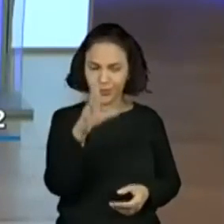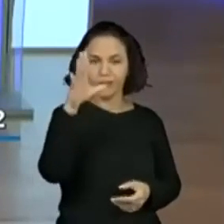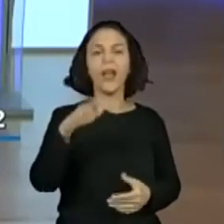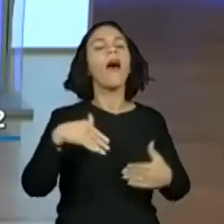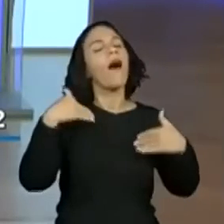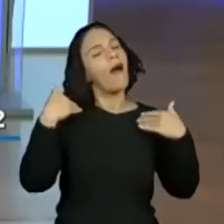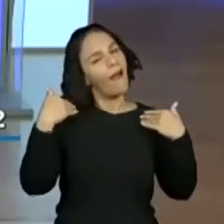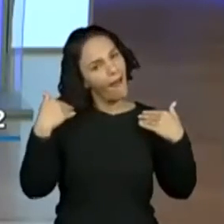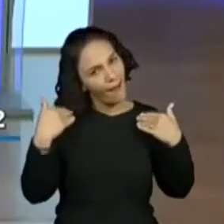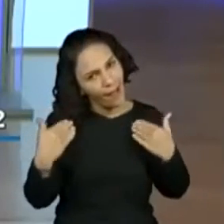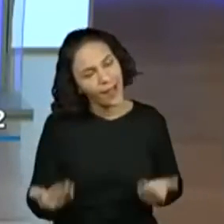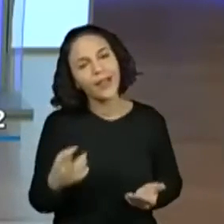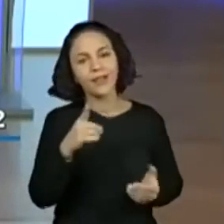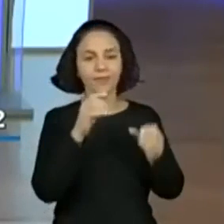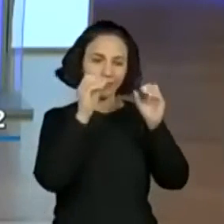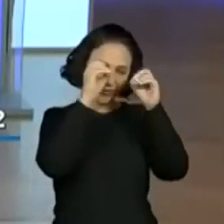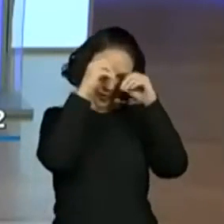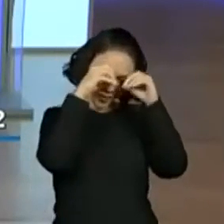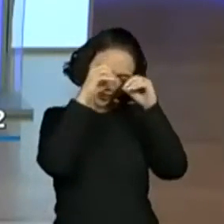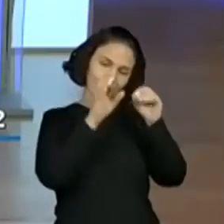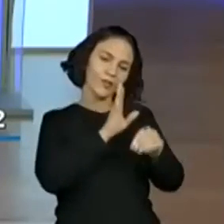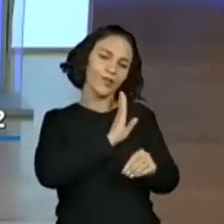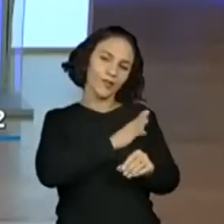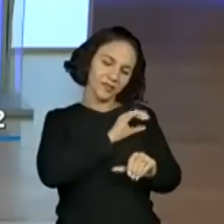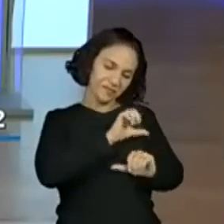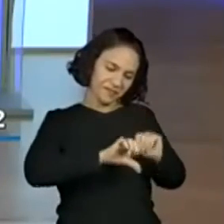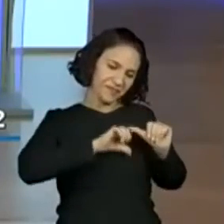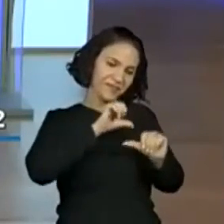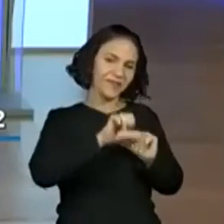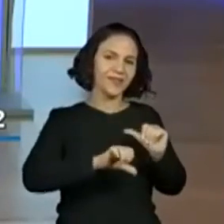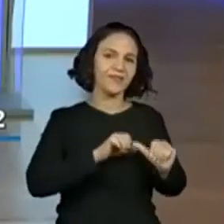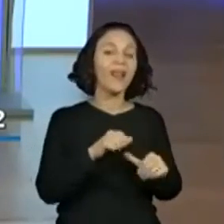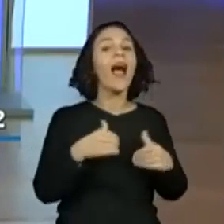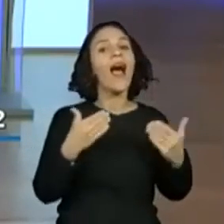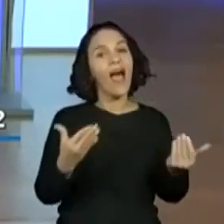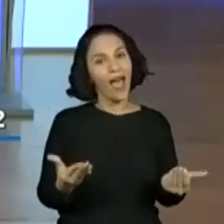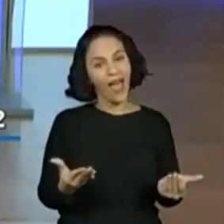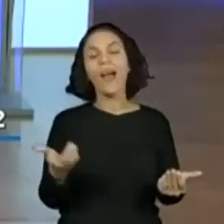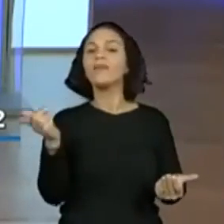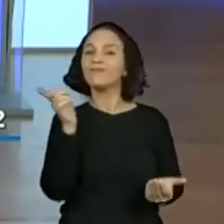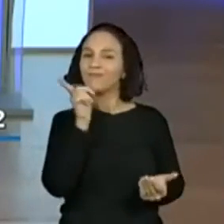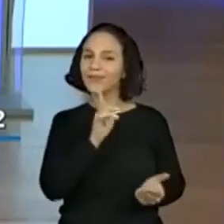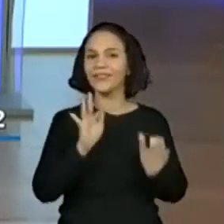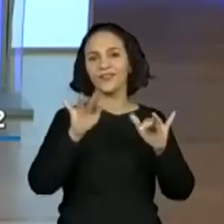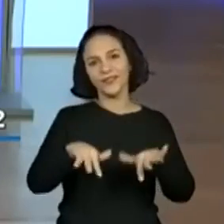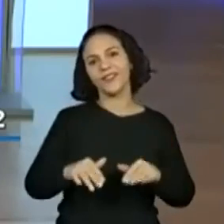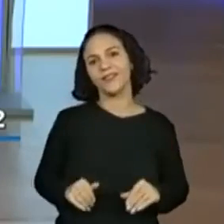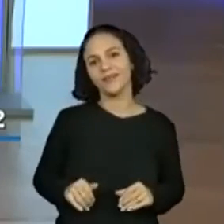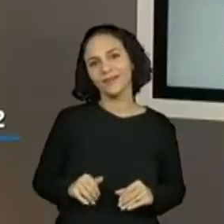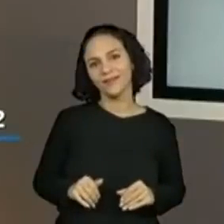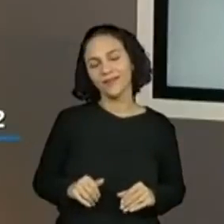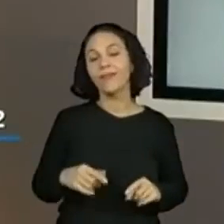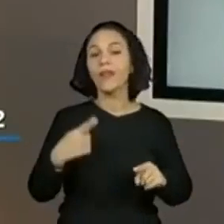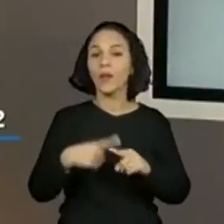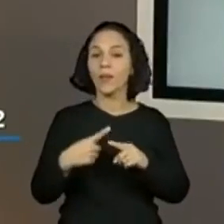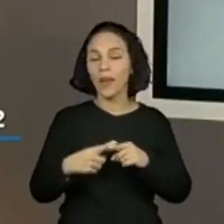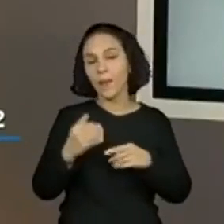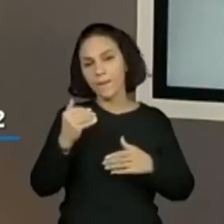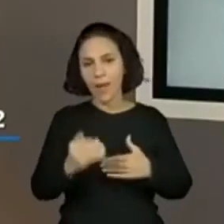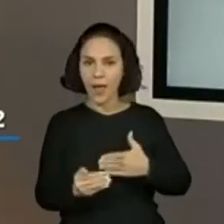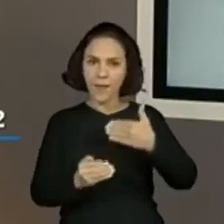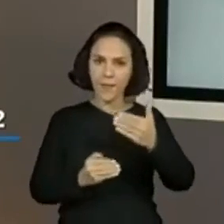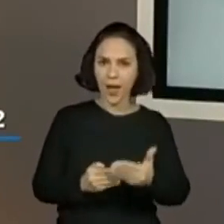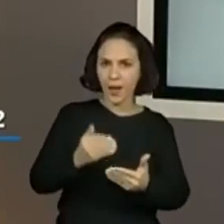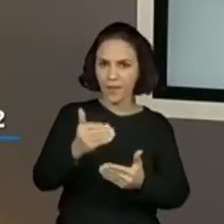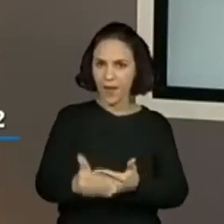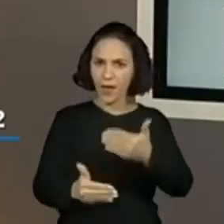sim, o Noturno vai ter o coração transformado. Ah, chegamos no nosso final. Sim. Porque todas as nossas